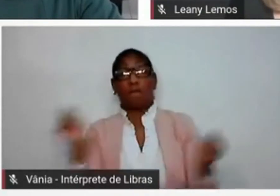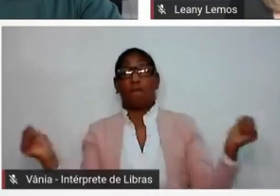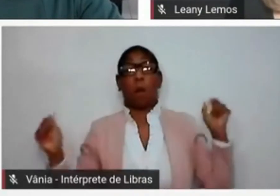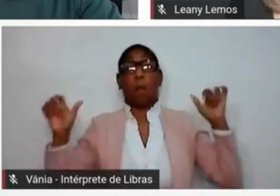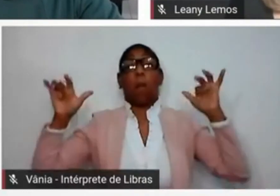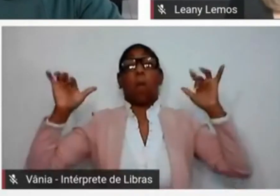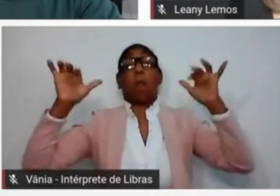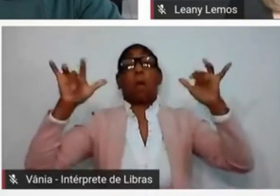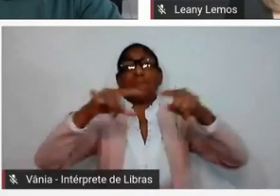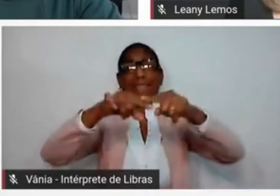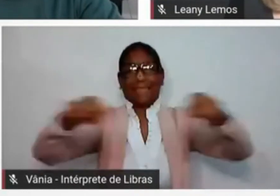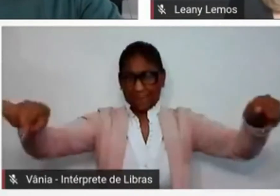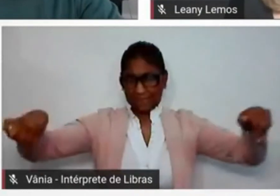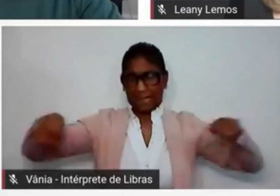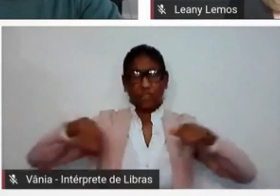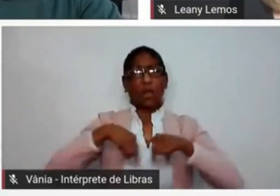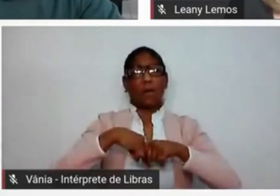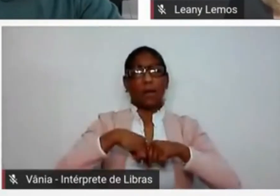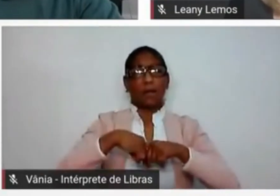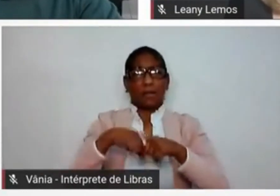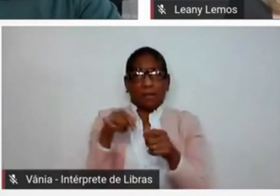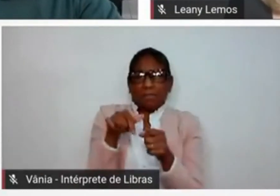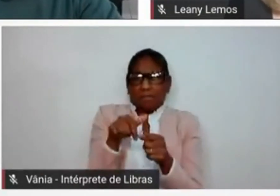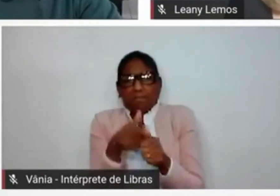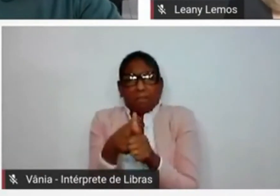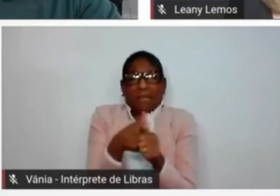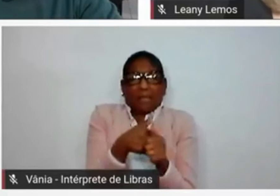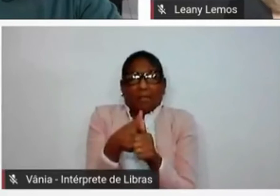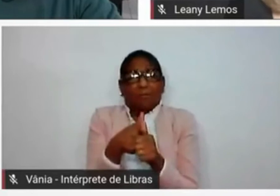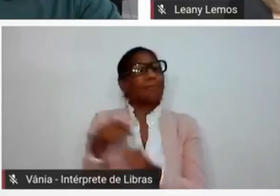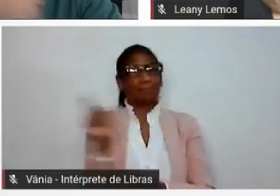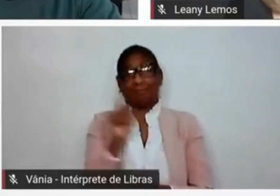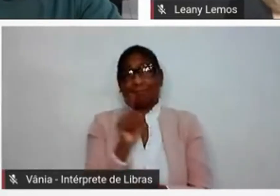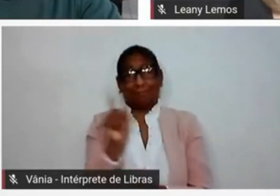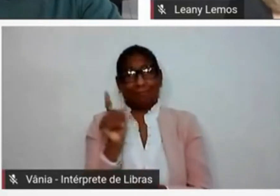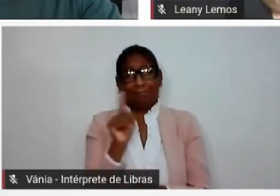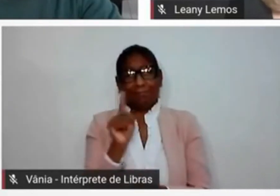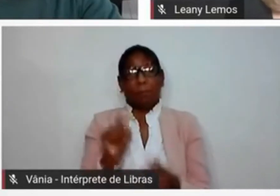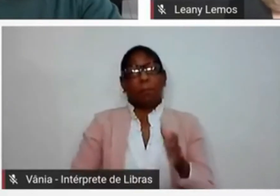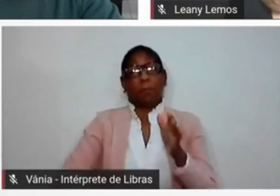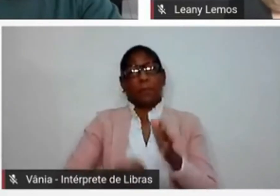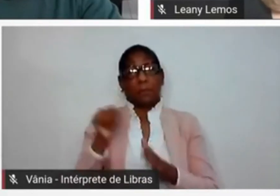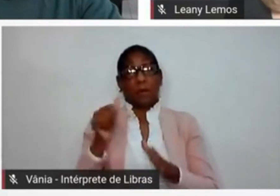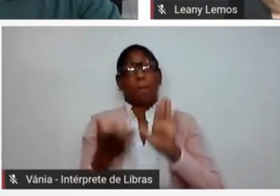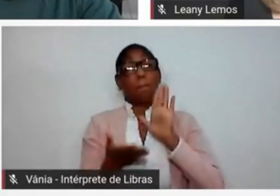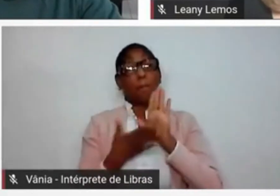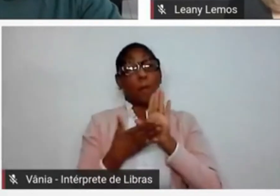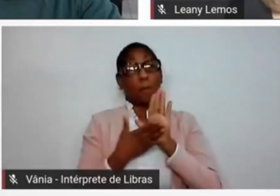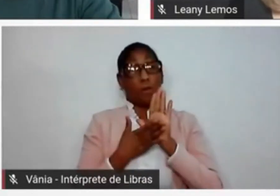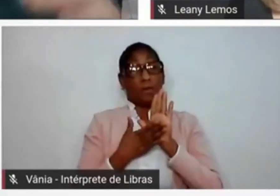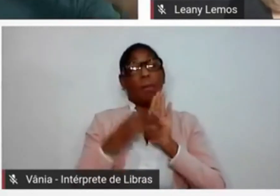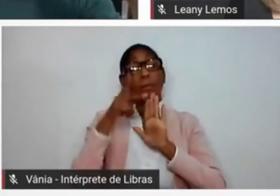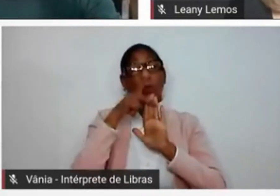todos dentro de salas de aulas amontoados. E não é isso, de forma nenhuma. Em primeiro lugar, estamos propondo com